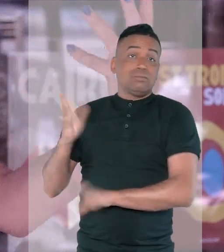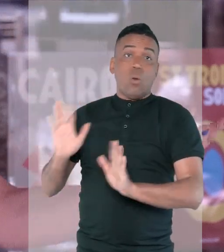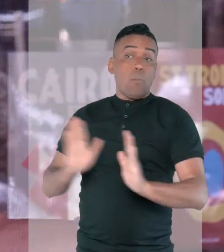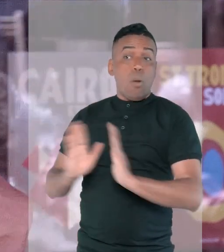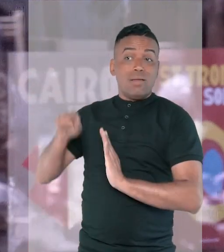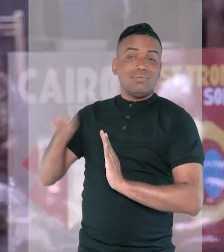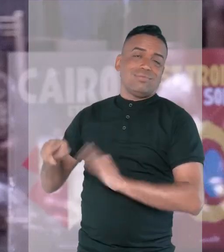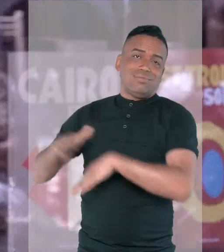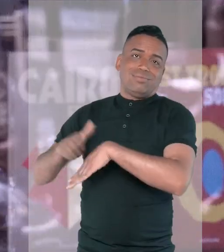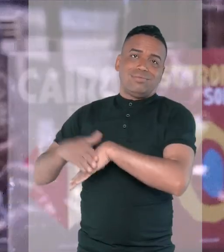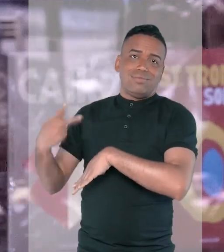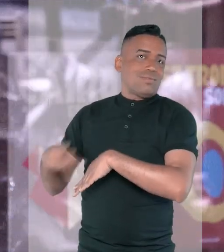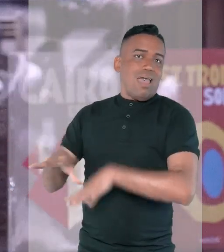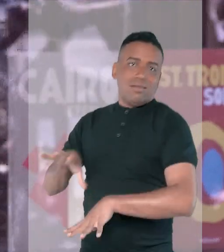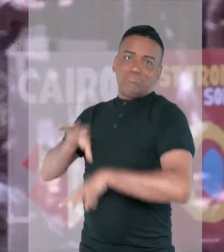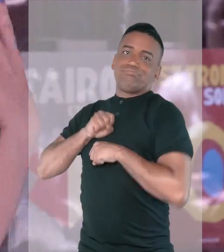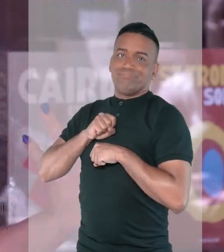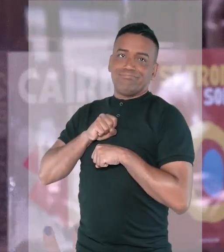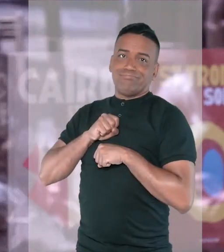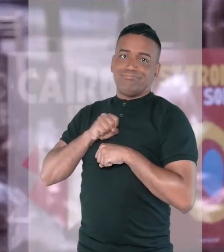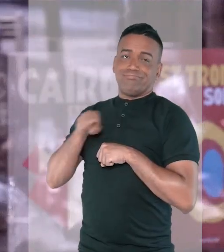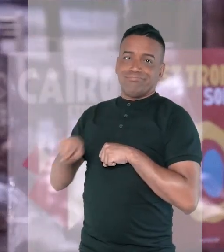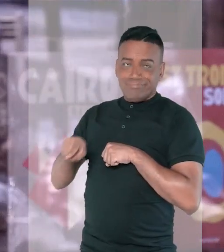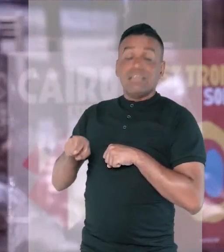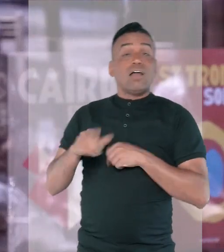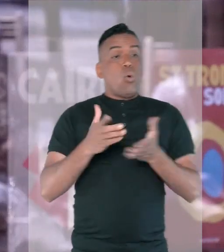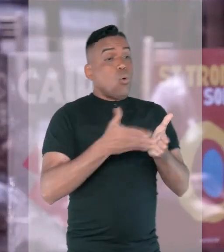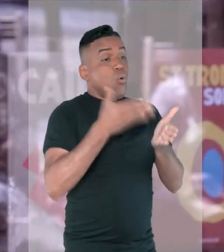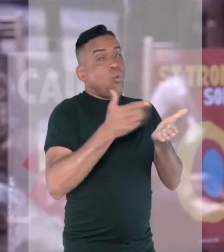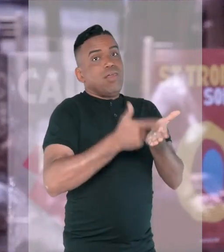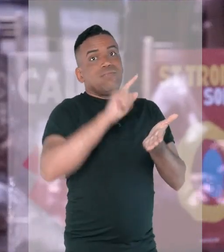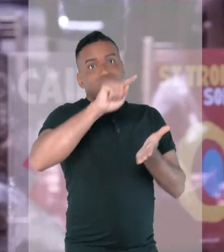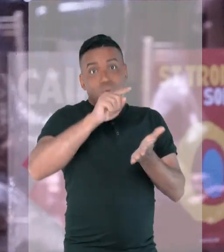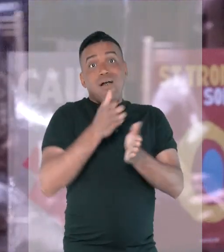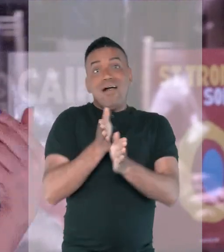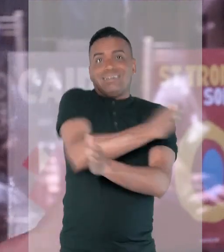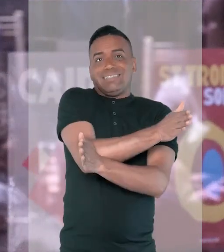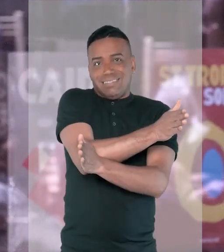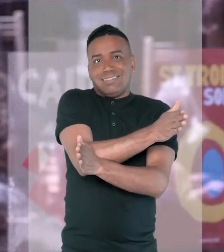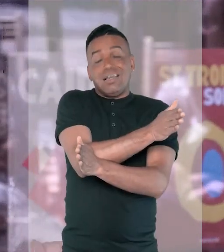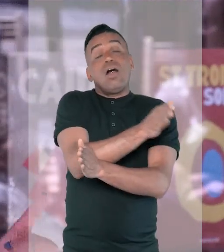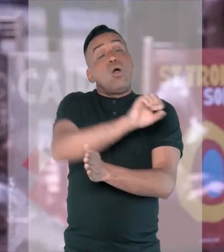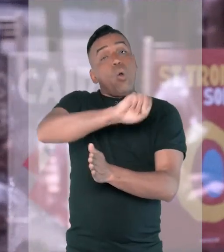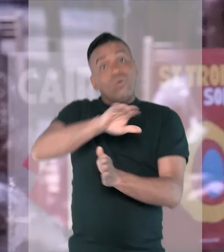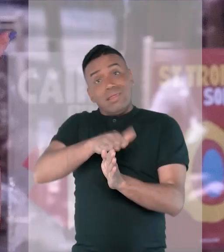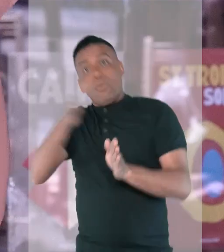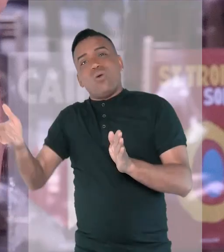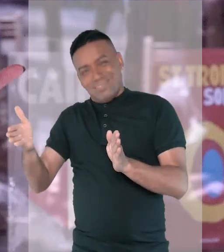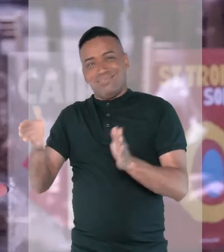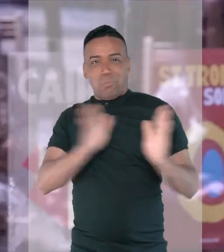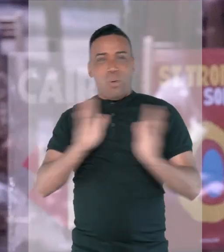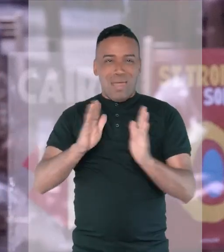uma ferramenta. Ali é o momento dela processar da maneira como ela tiver que processar. E eu acho que o livro tem que ser uma pré-leitura ou